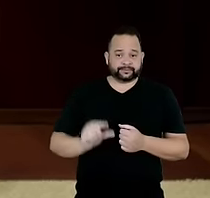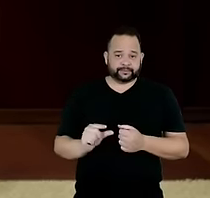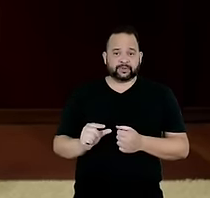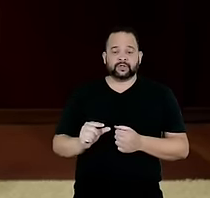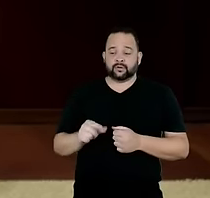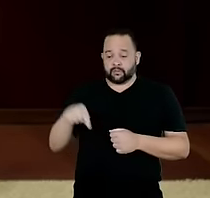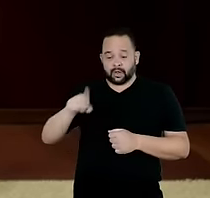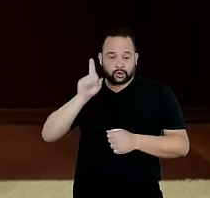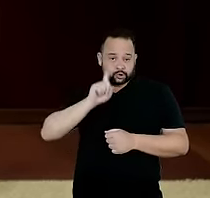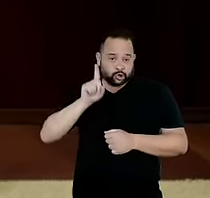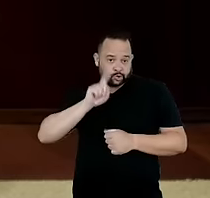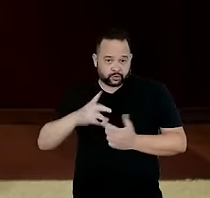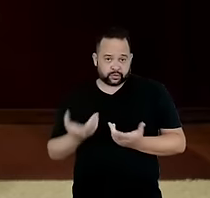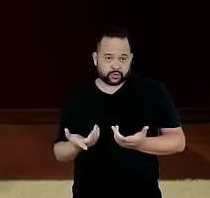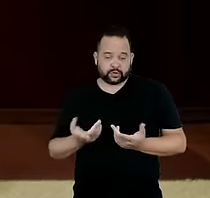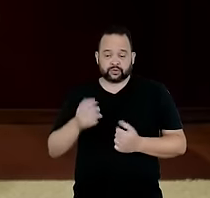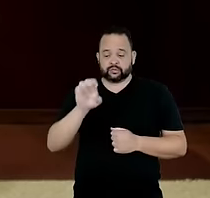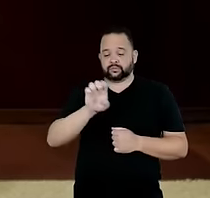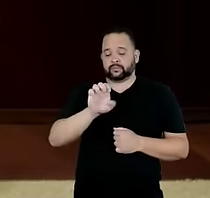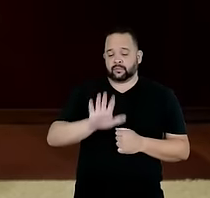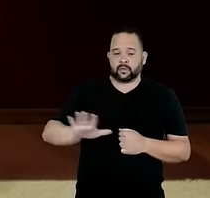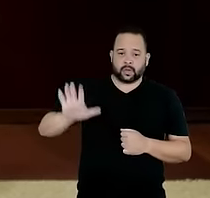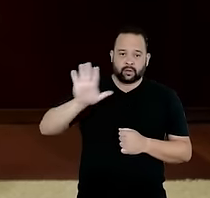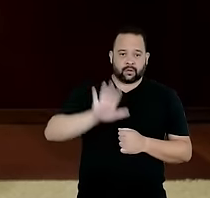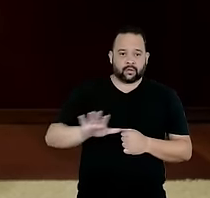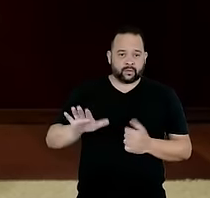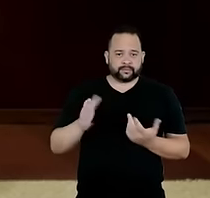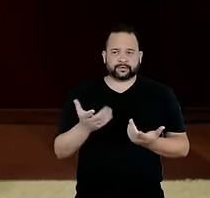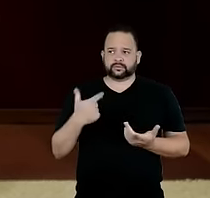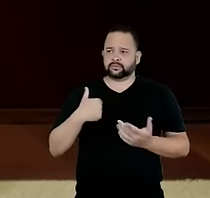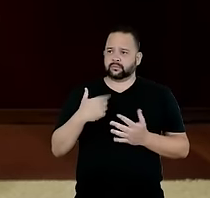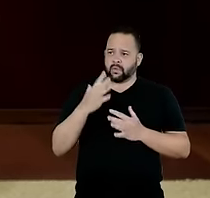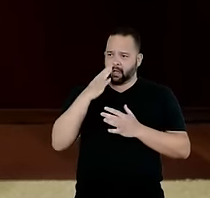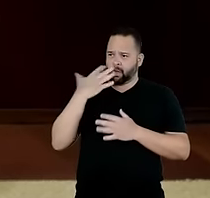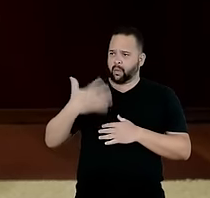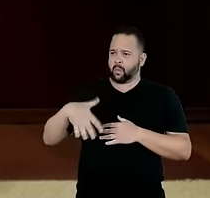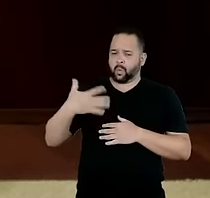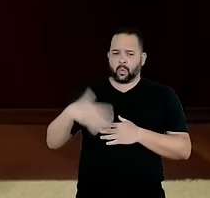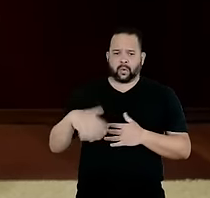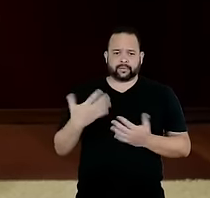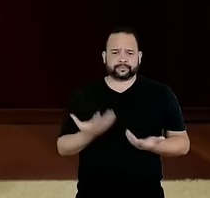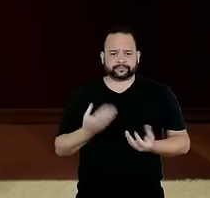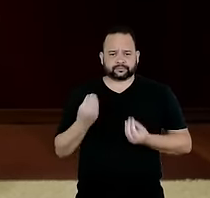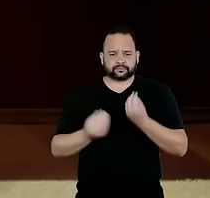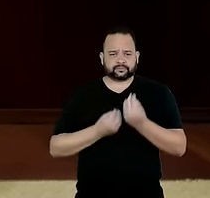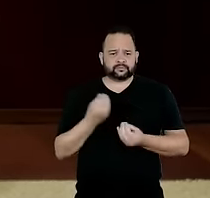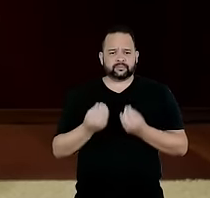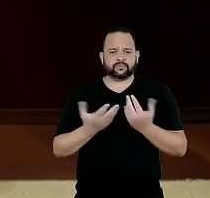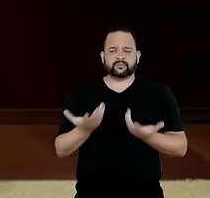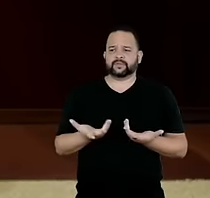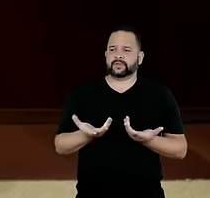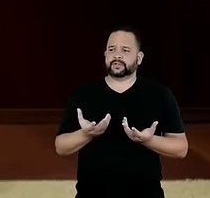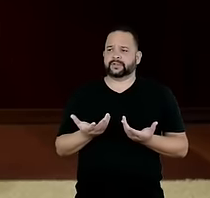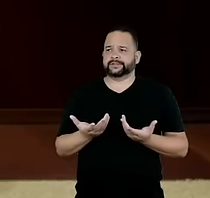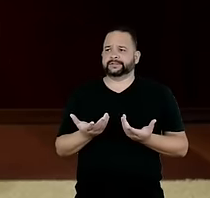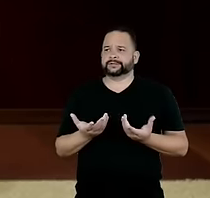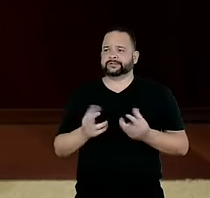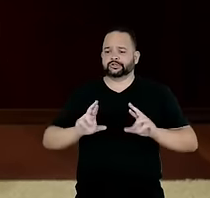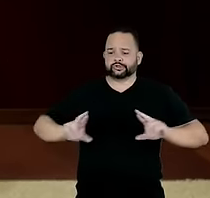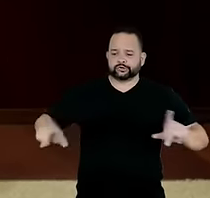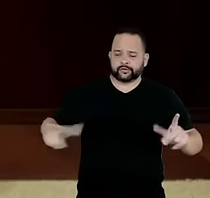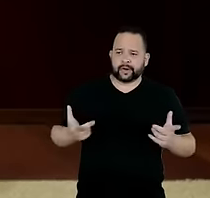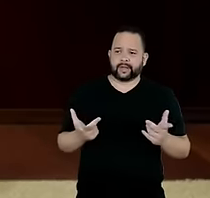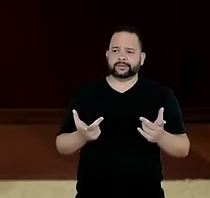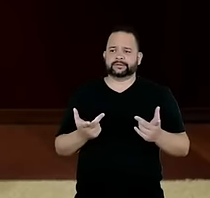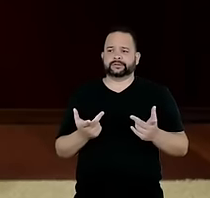Estados Unidos tô falando de Europa então Eh chama atenção o que seria essa dinâmica pra frente dado esse menor espaço fiscal para eles poderem